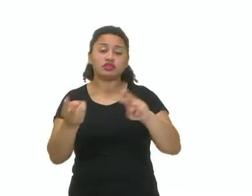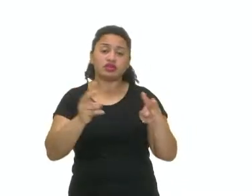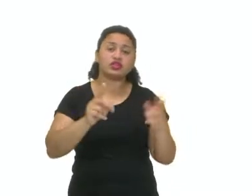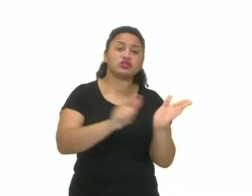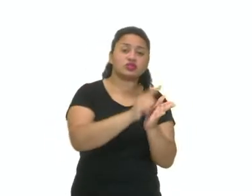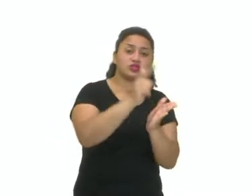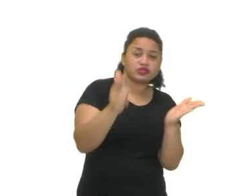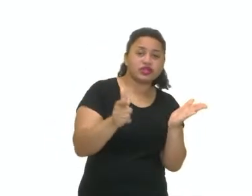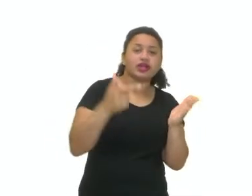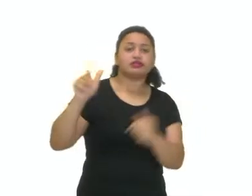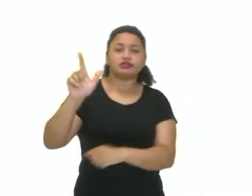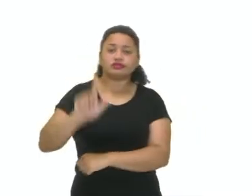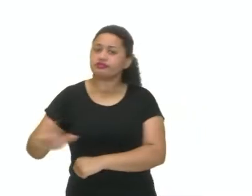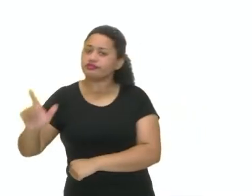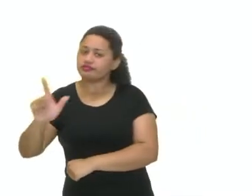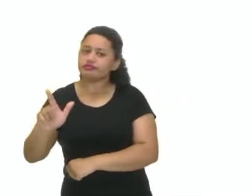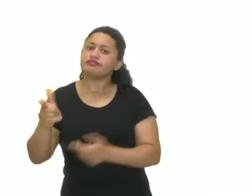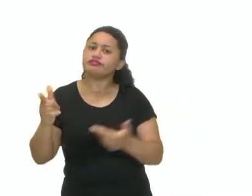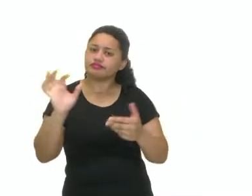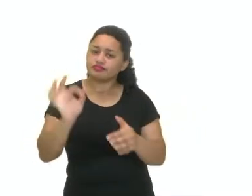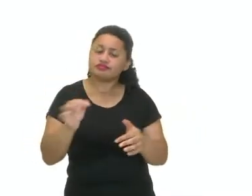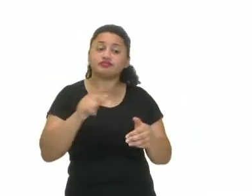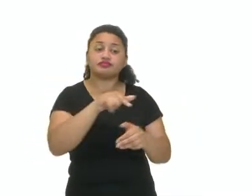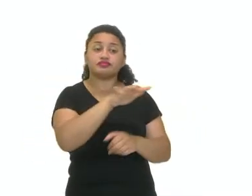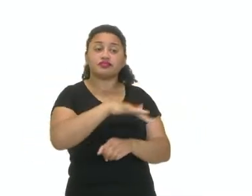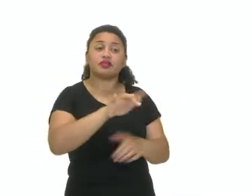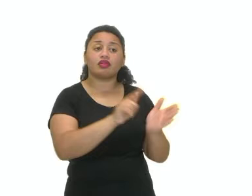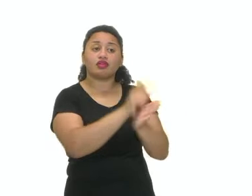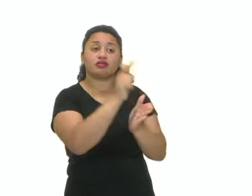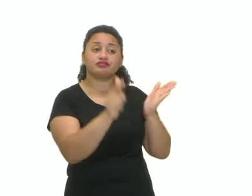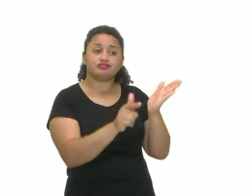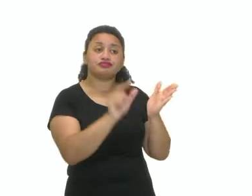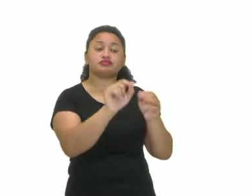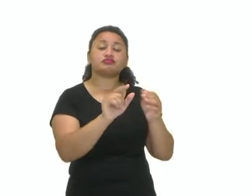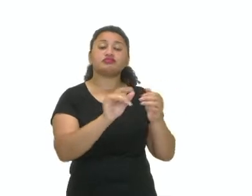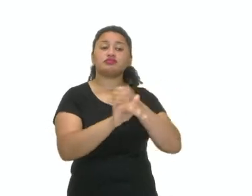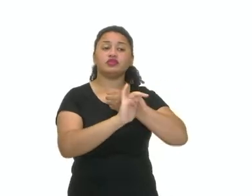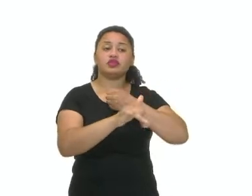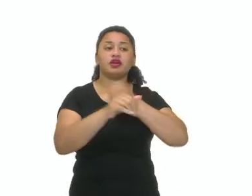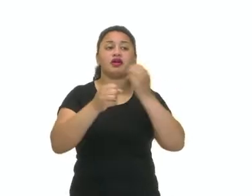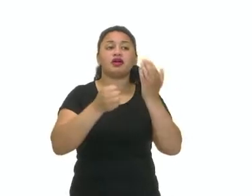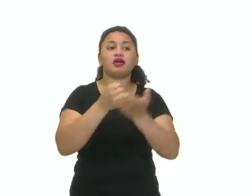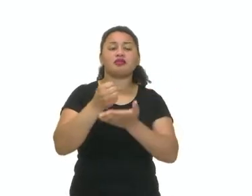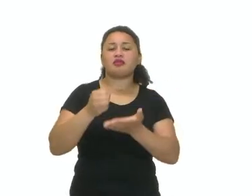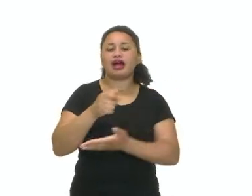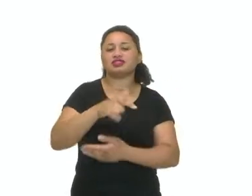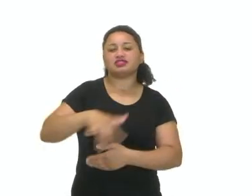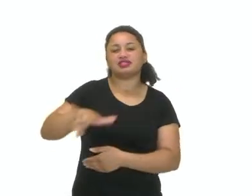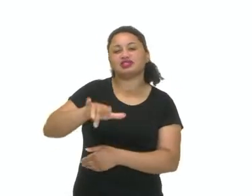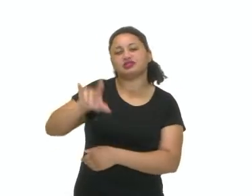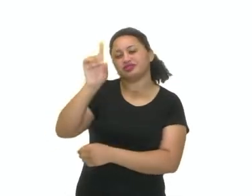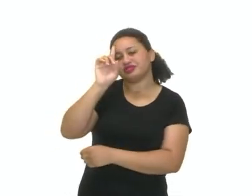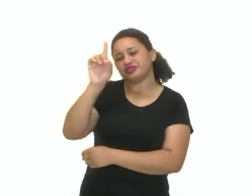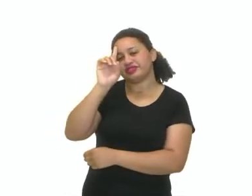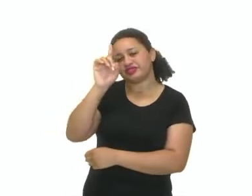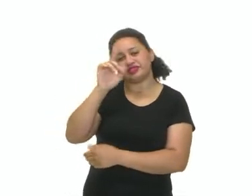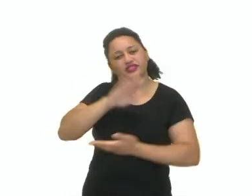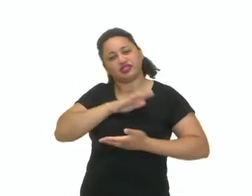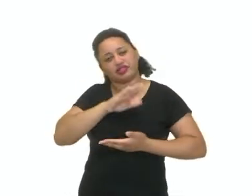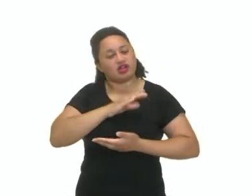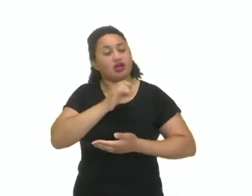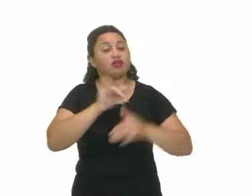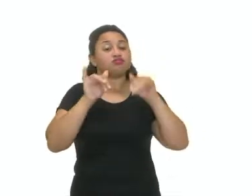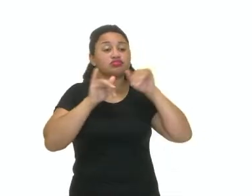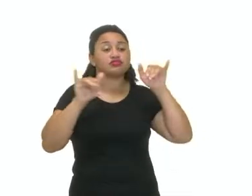o literário. E do jornalístico, a crônica se apoia numa situação ou fato cotidiano, ou numa notícia.